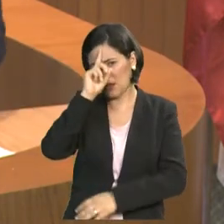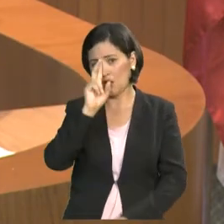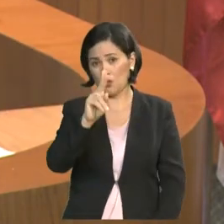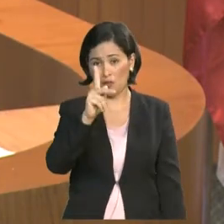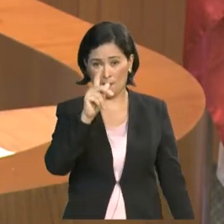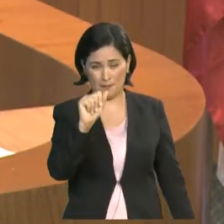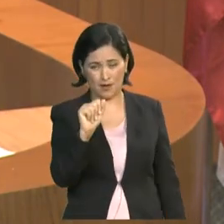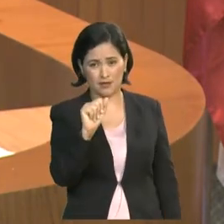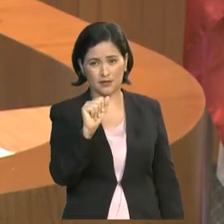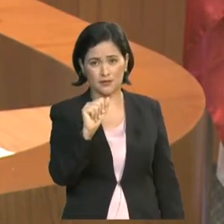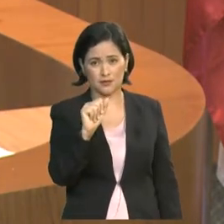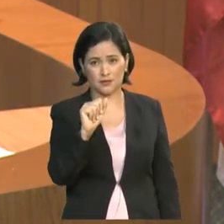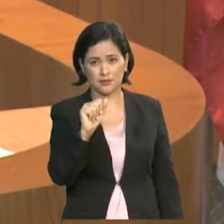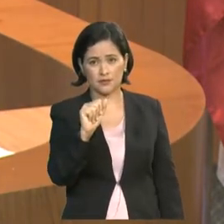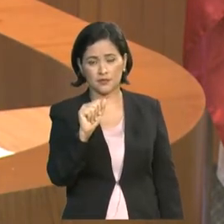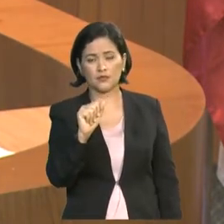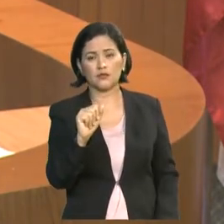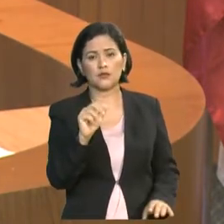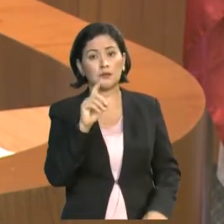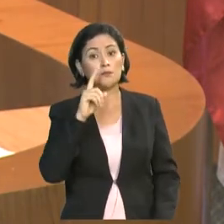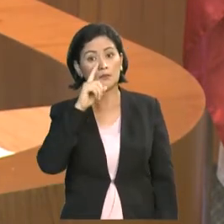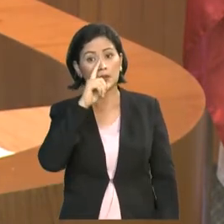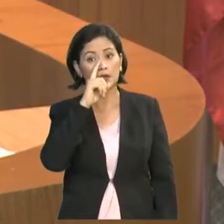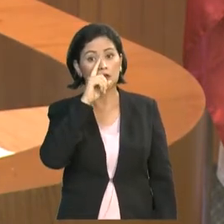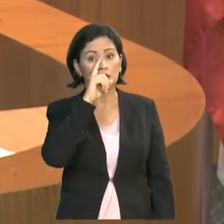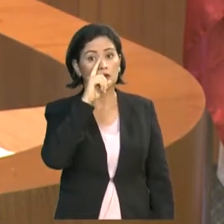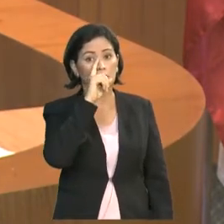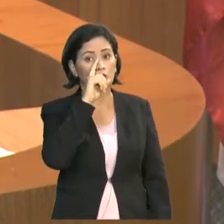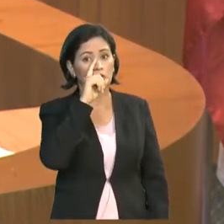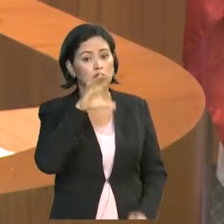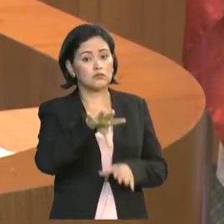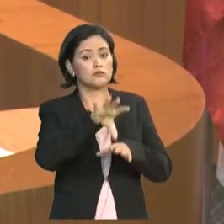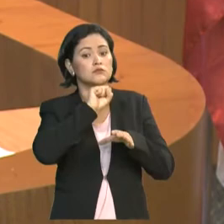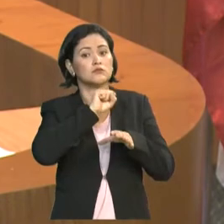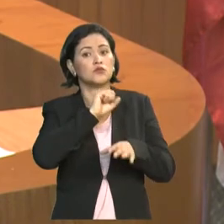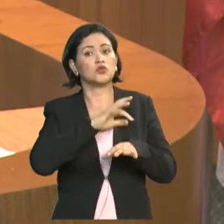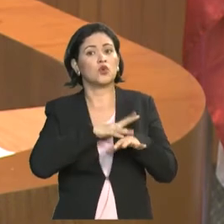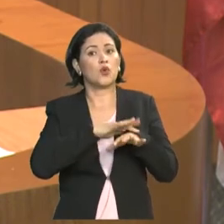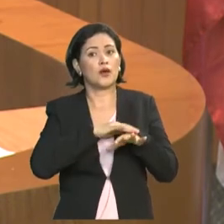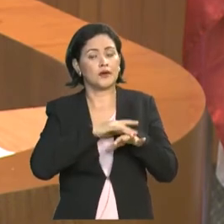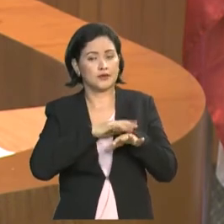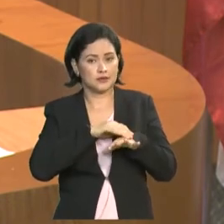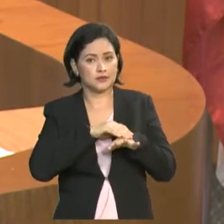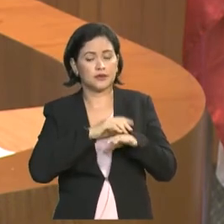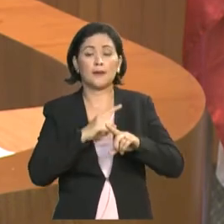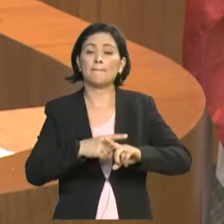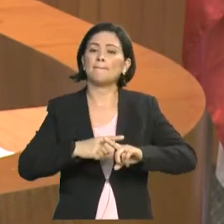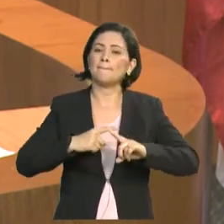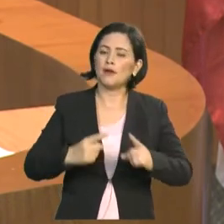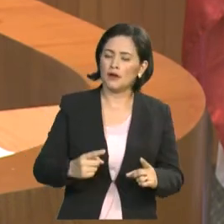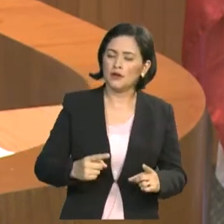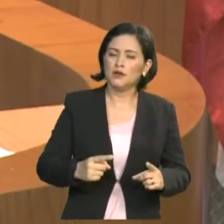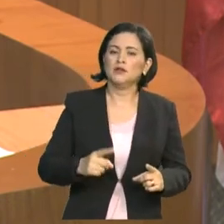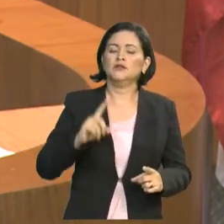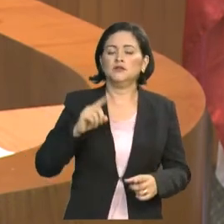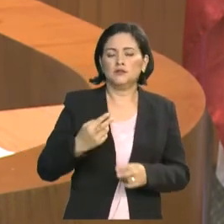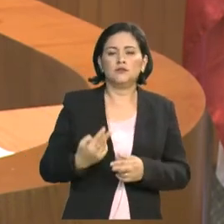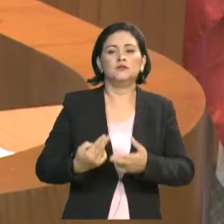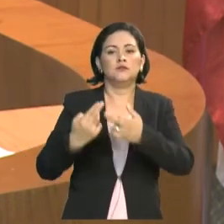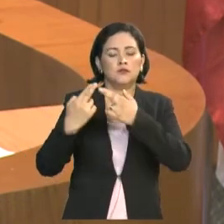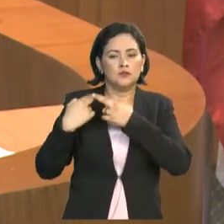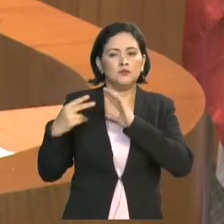colocando, inclusive, a nossa vida em risco, mas exercendo a nobre função parlamentar de